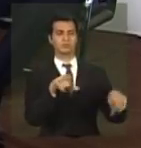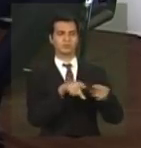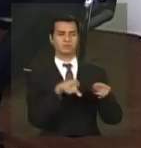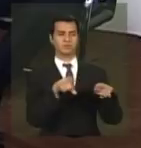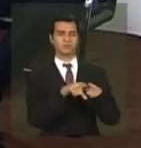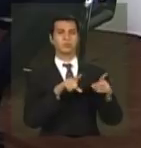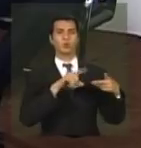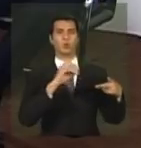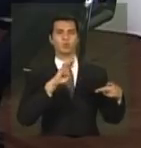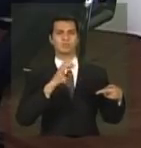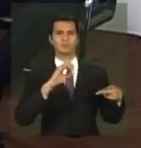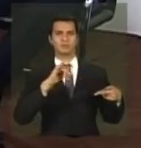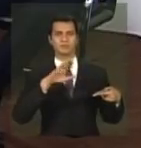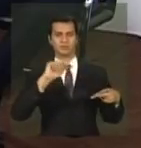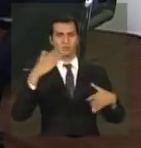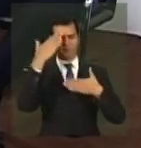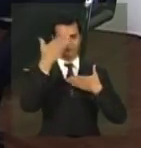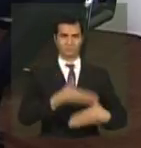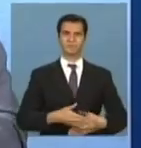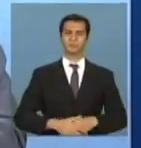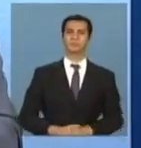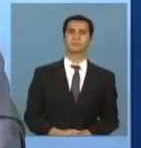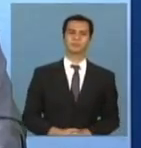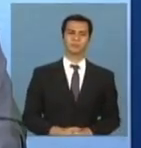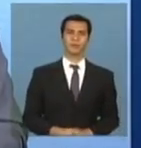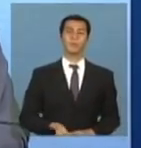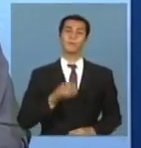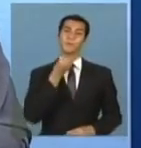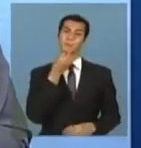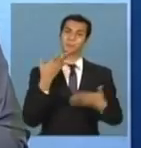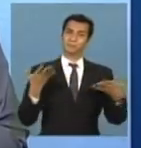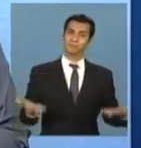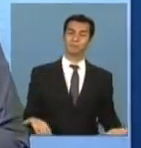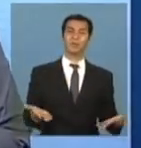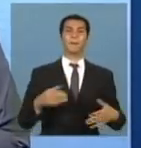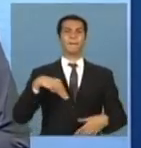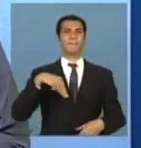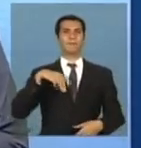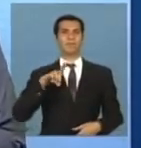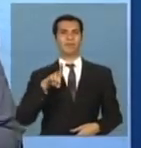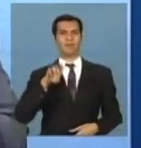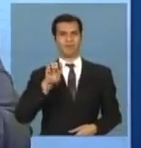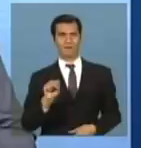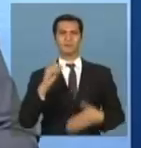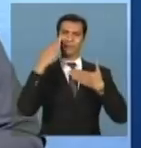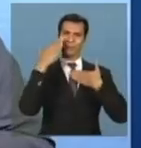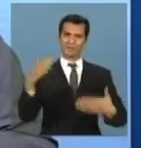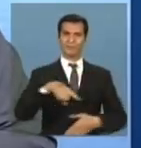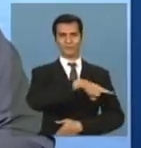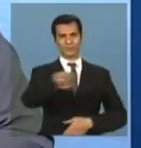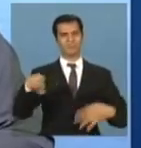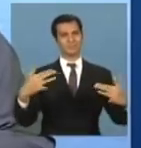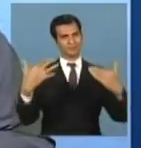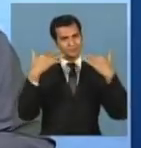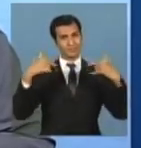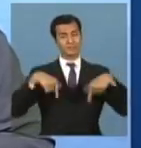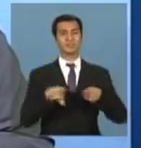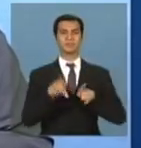do MEC, Conceição Zota Lopes. Obrigada. Bom, o Ministério do Desenvolvimento Social e Combate à Fome agradece a sua audiência e a